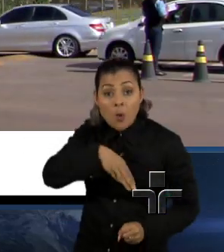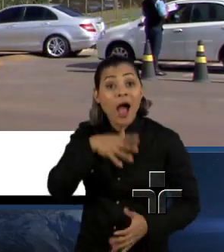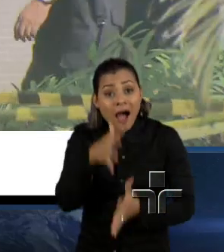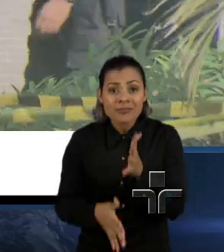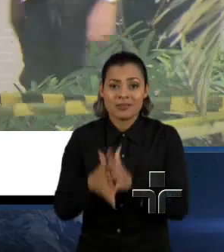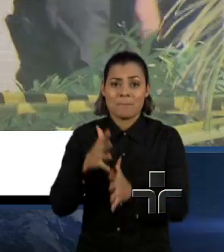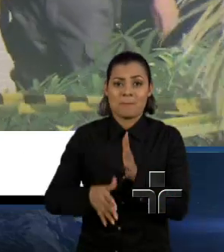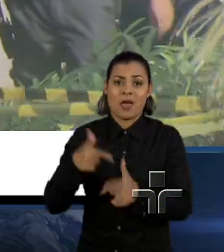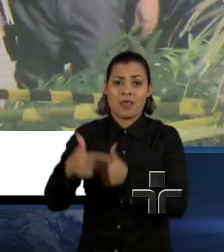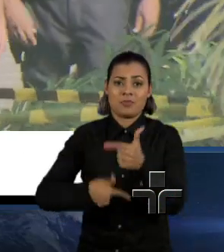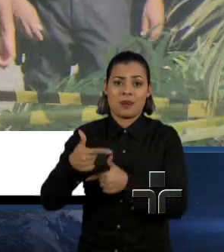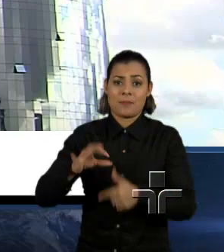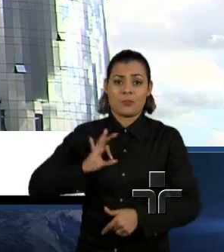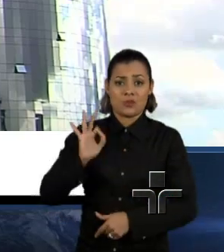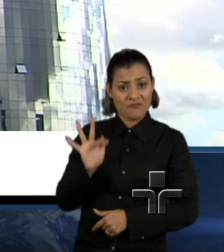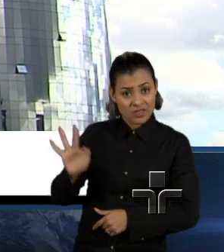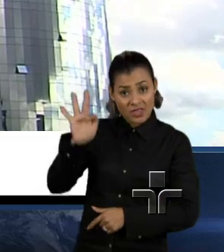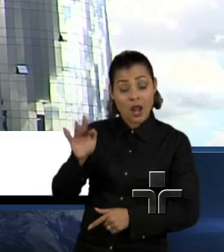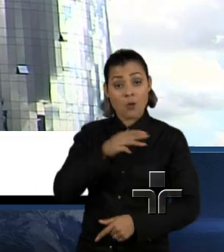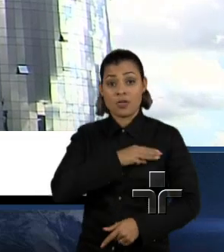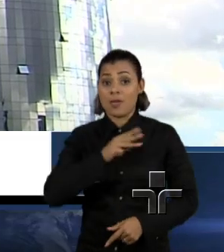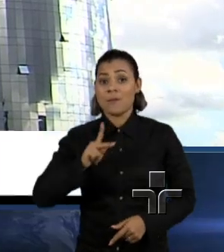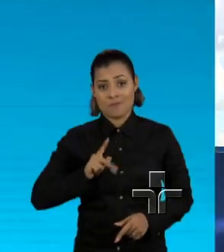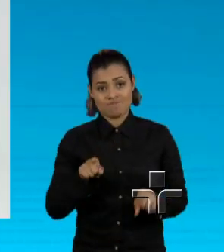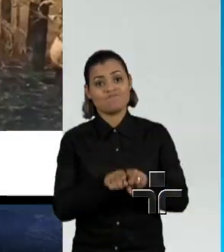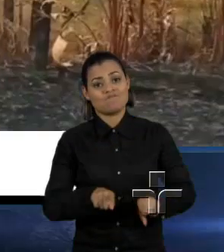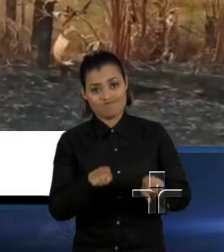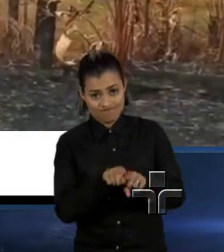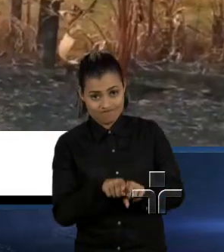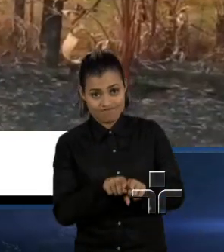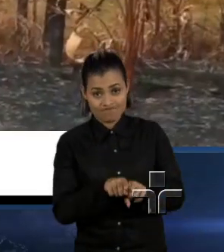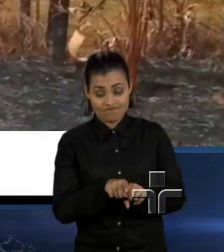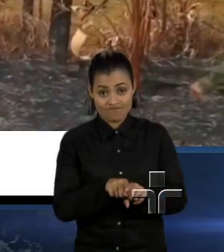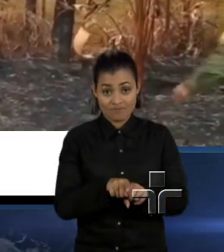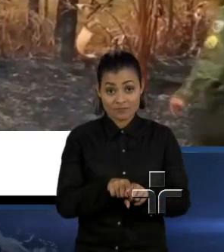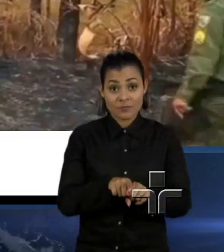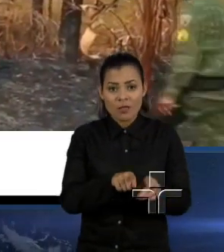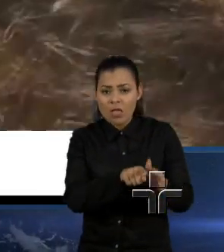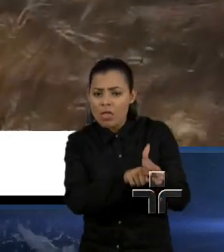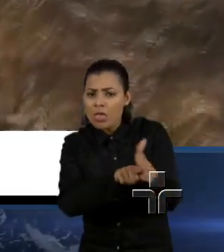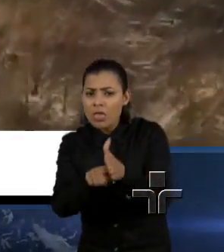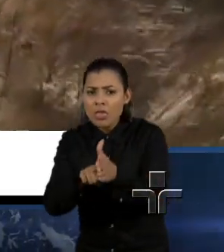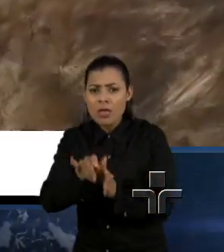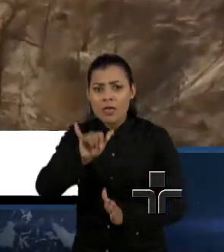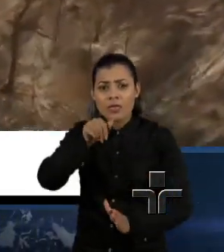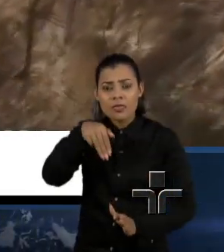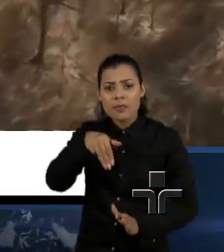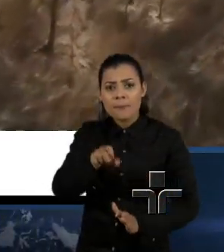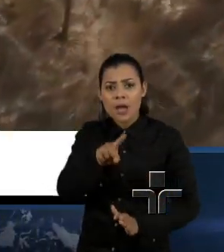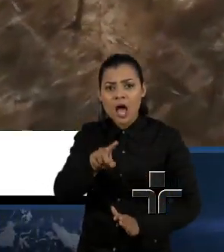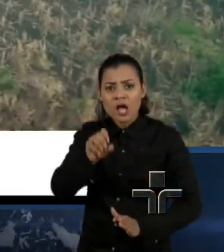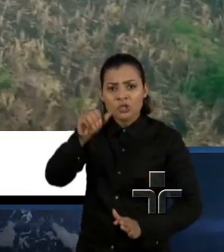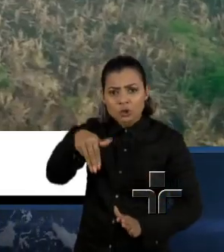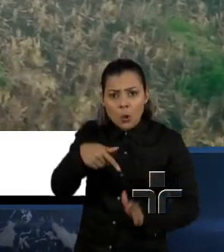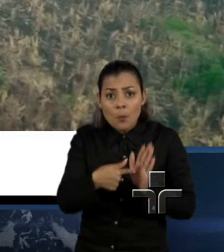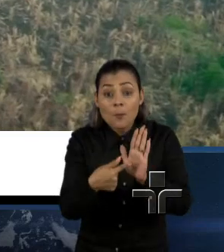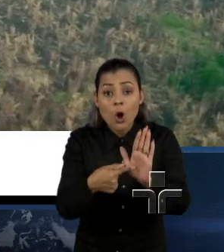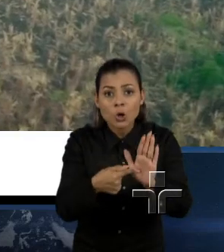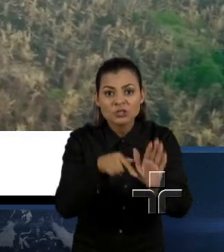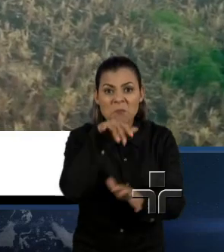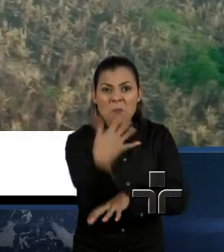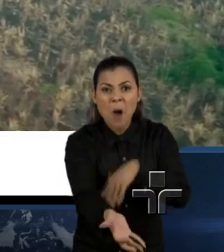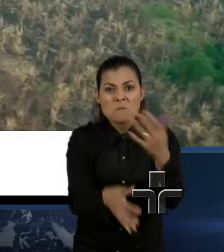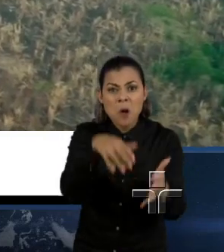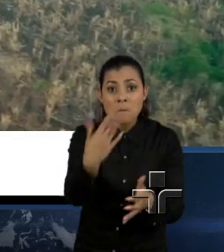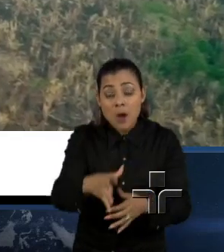inviabiliza trabalho da Polícia Federal e do Ministério Público. Levantamento do Amazon aponta que o desmatamento na